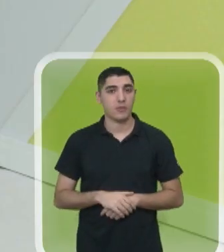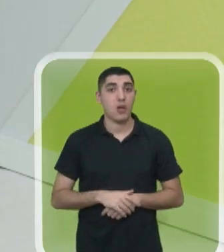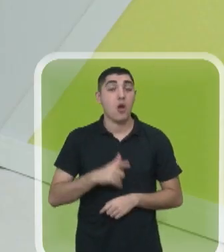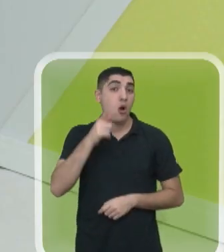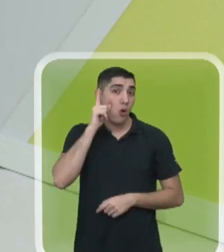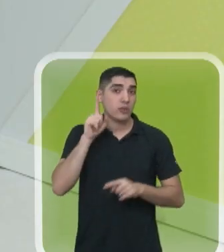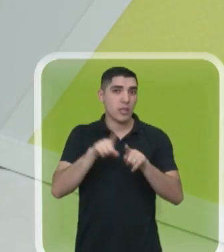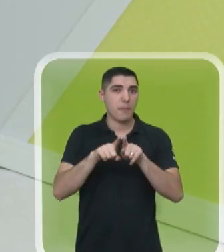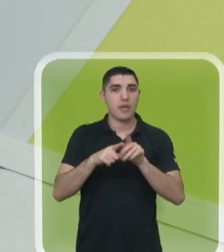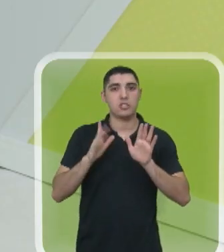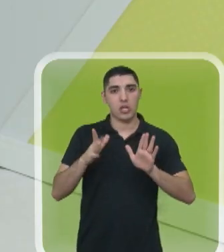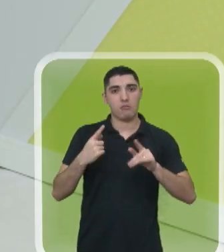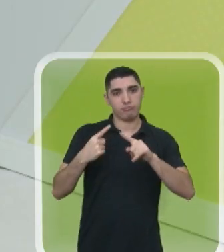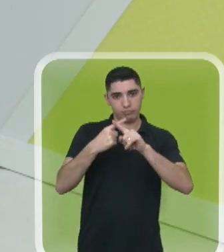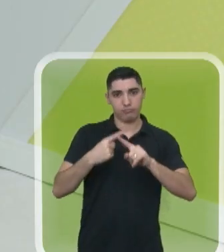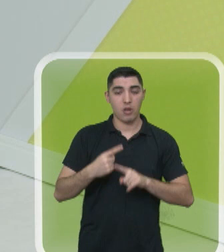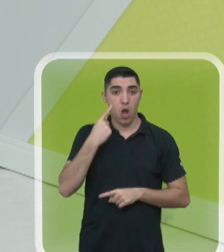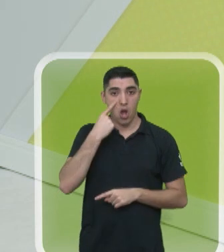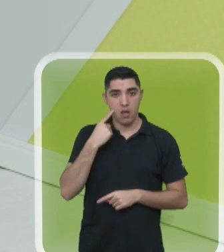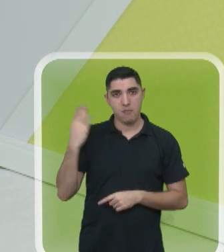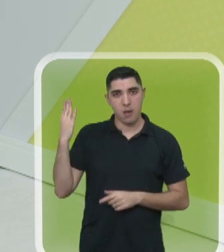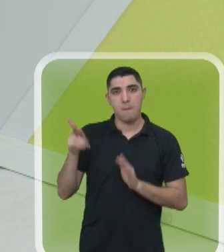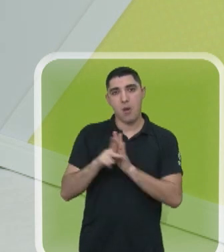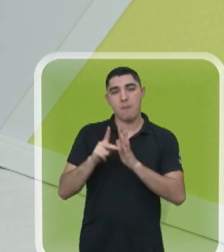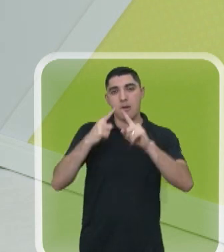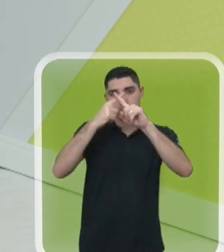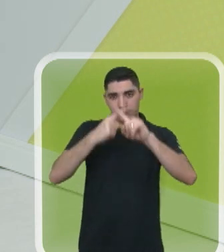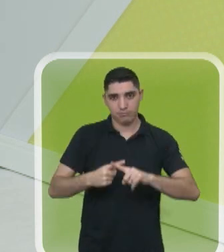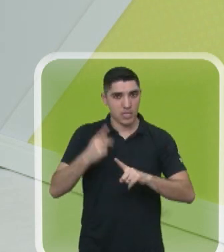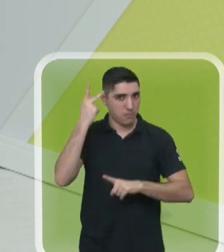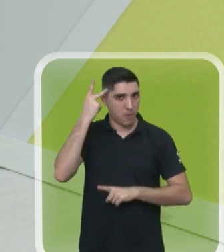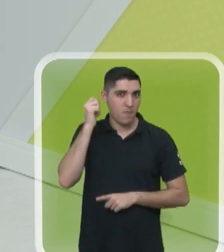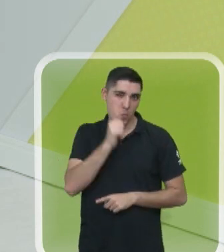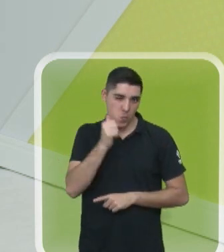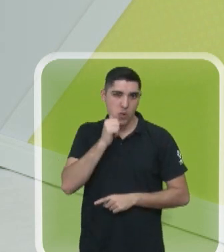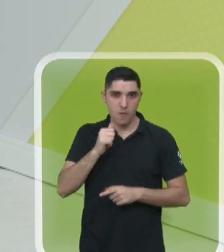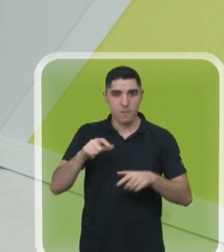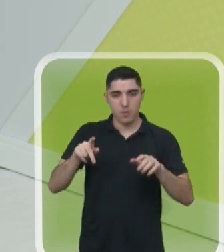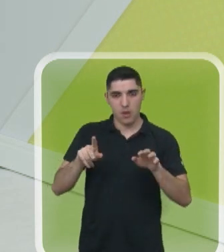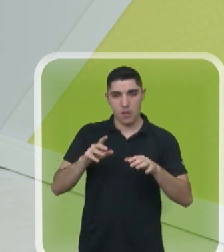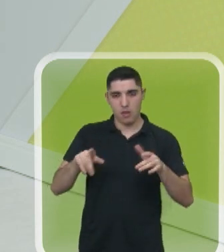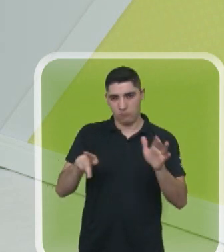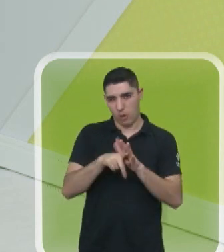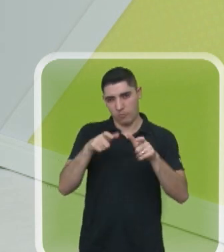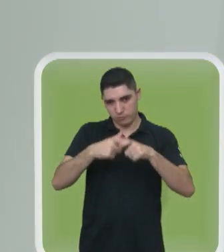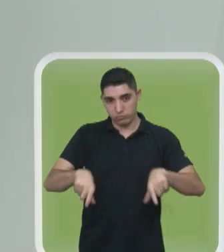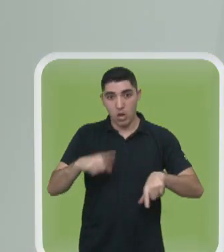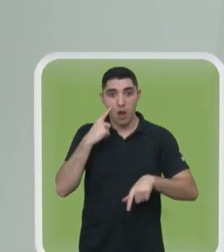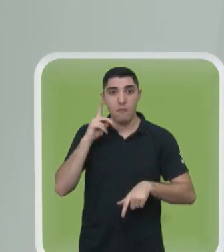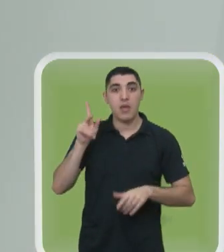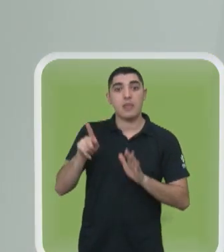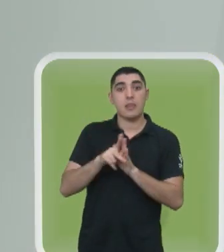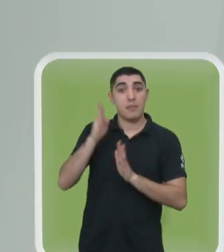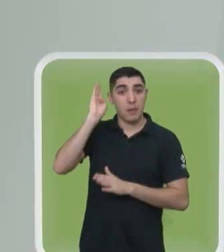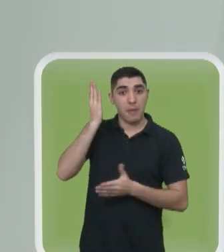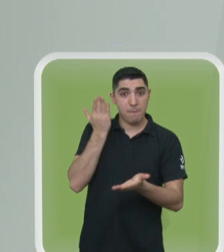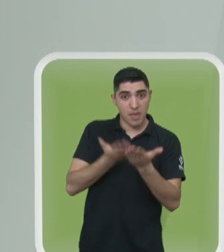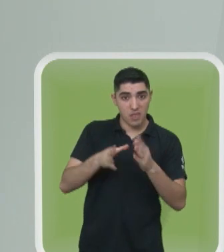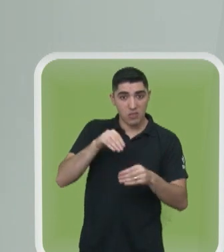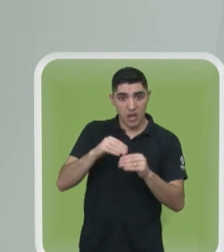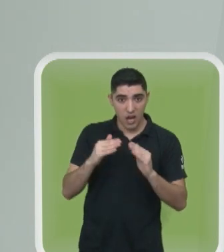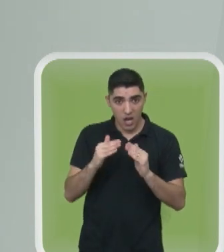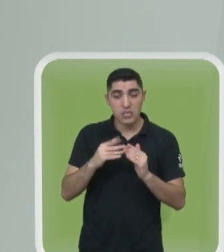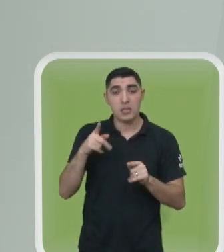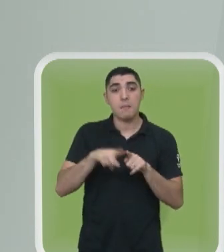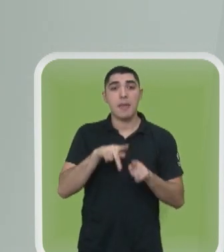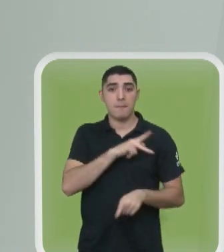ontem, o Matheus vai colocar pra gente, os jogos de ontem no Campeonato Paulista Feminino, Taubaté perdendo em casa para a Ferroviária, Pinda e São Bernardo 0-0,